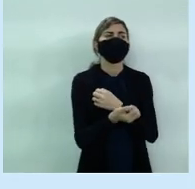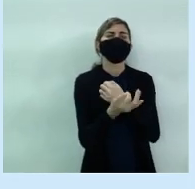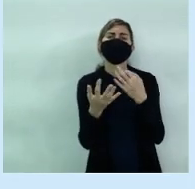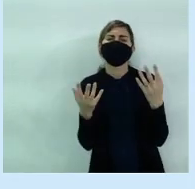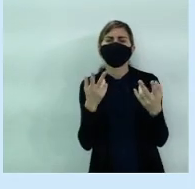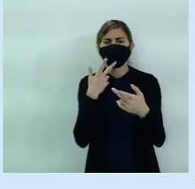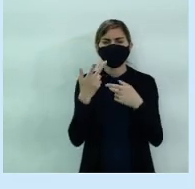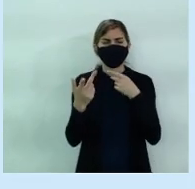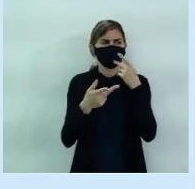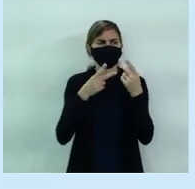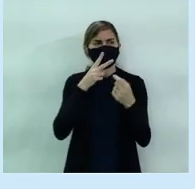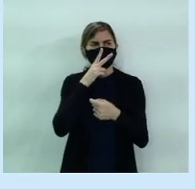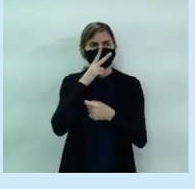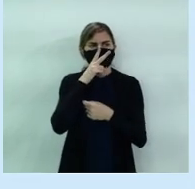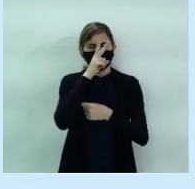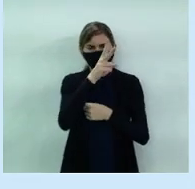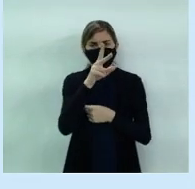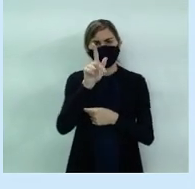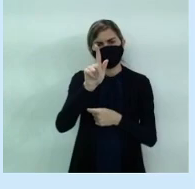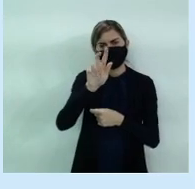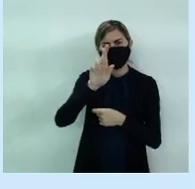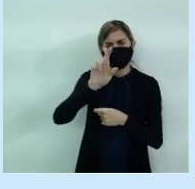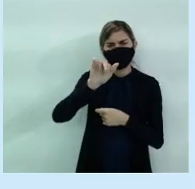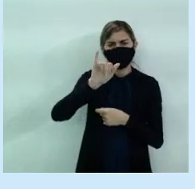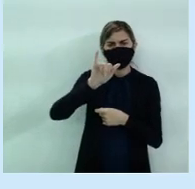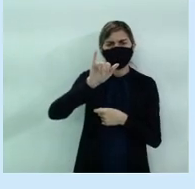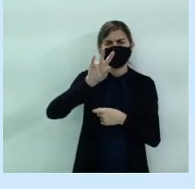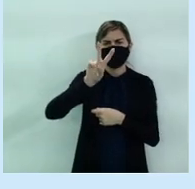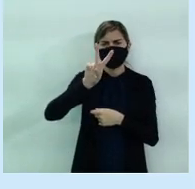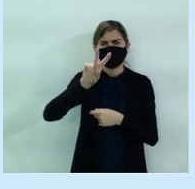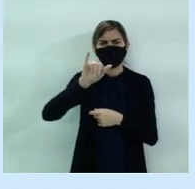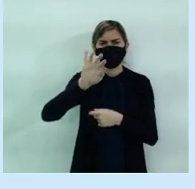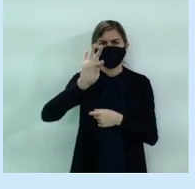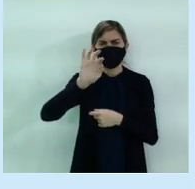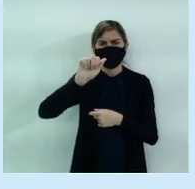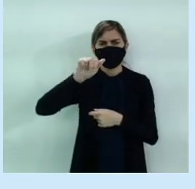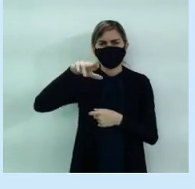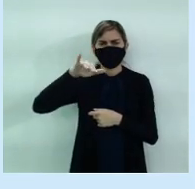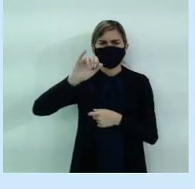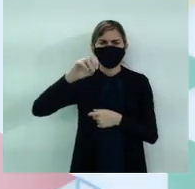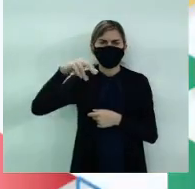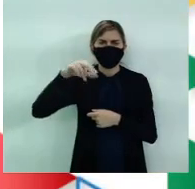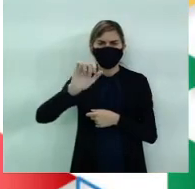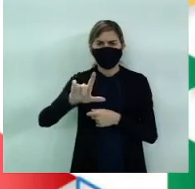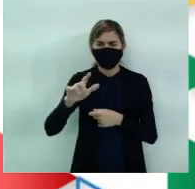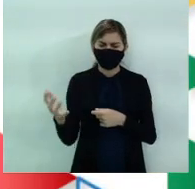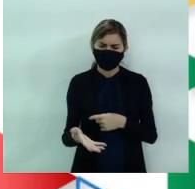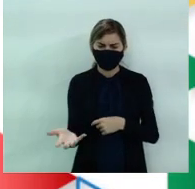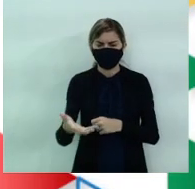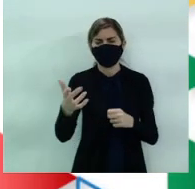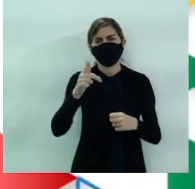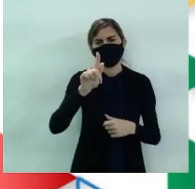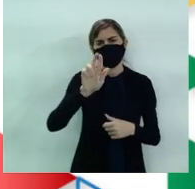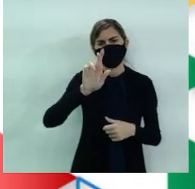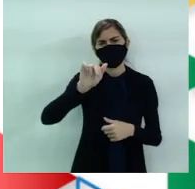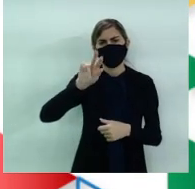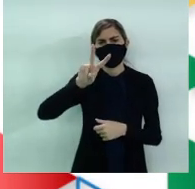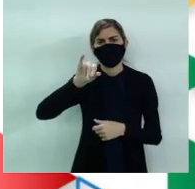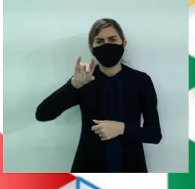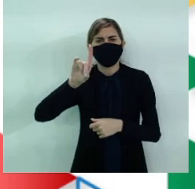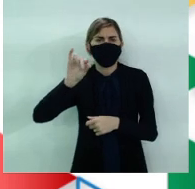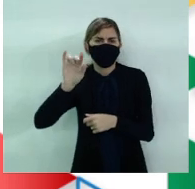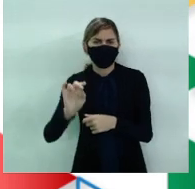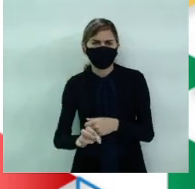fala da força gravitacional, eu vou falar também sobre a aceleração da gravidade, que